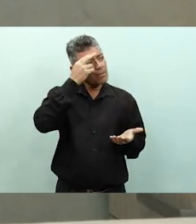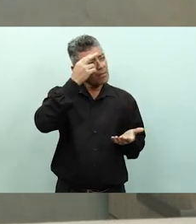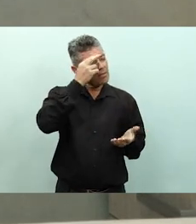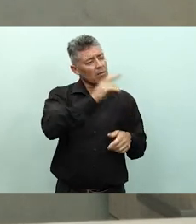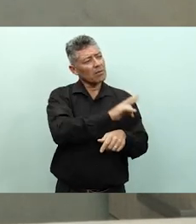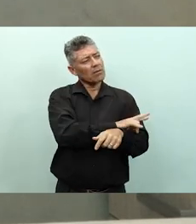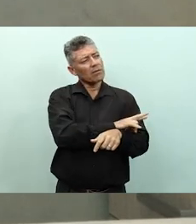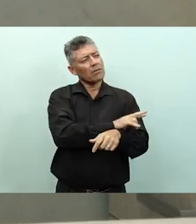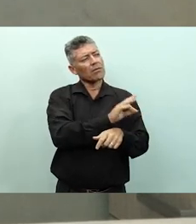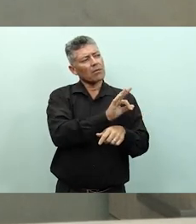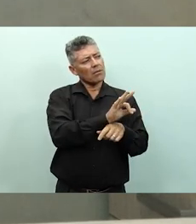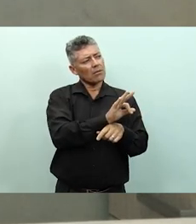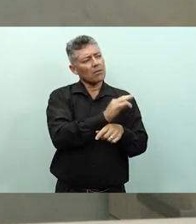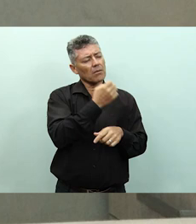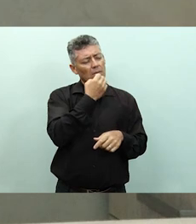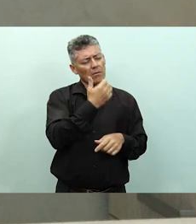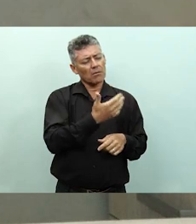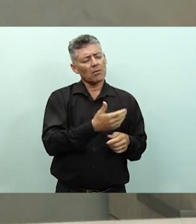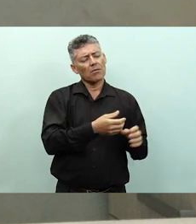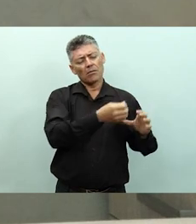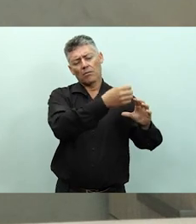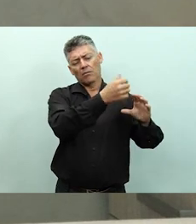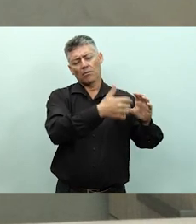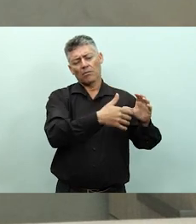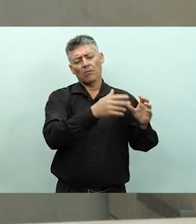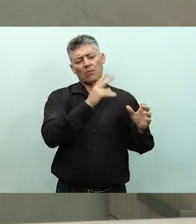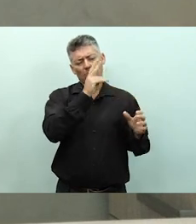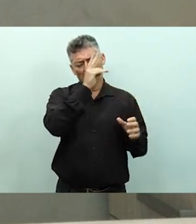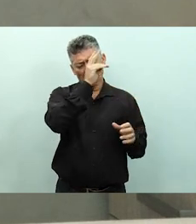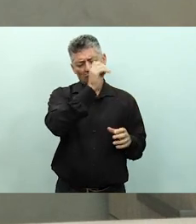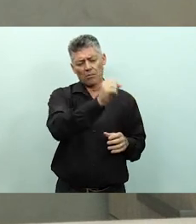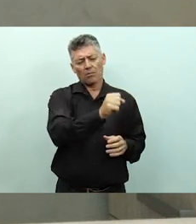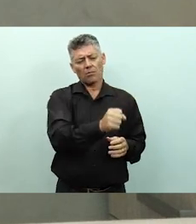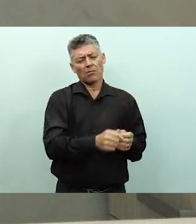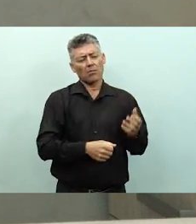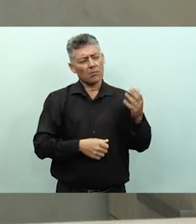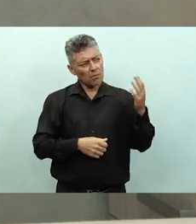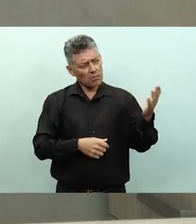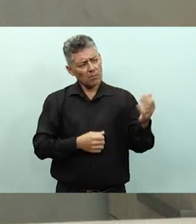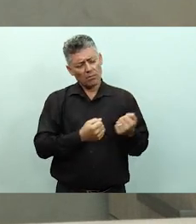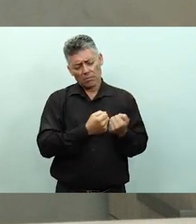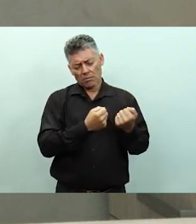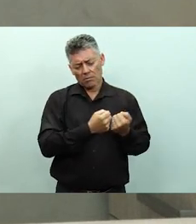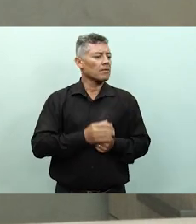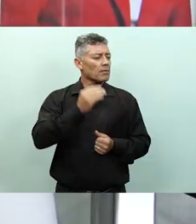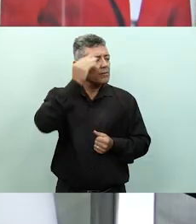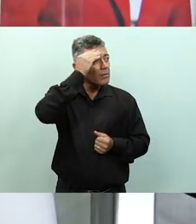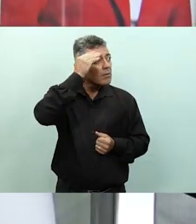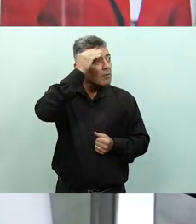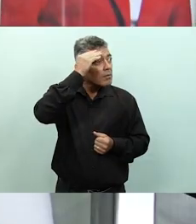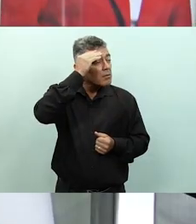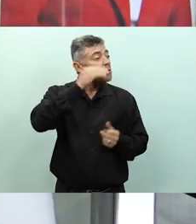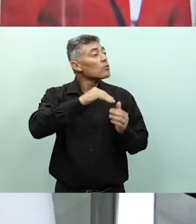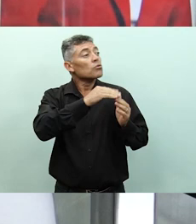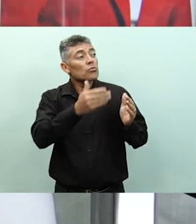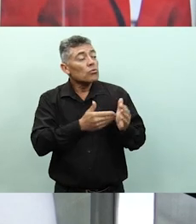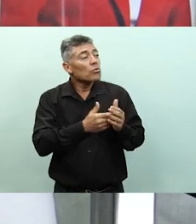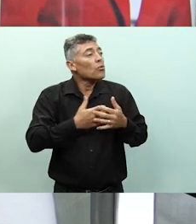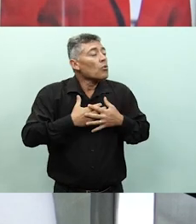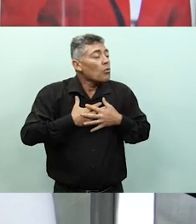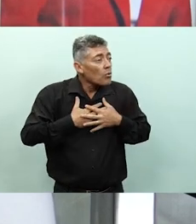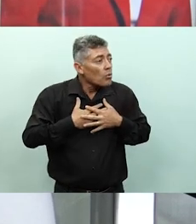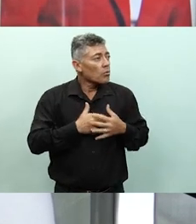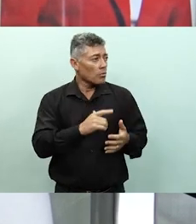gente lembre de Vilma de Faria com esse atributo, o atributo de força, que era o atributo da guerreira. Toda a minha